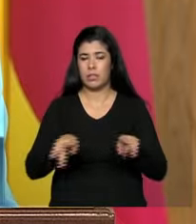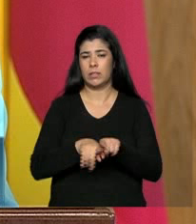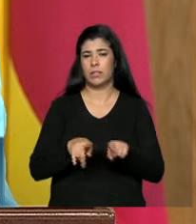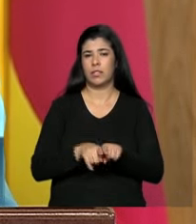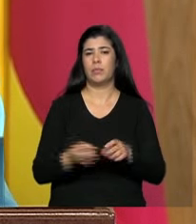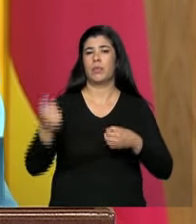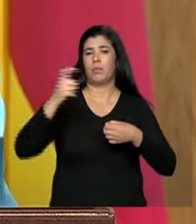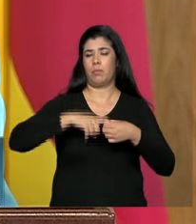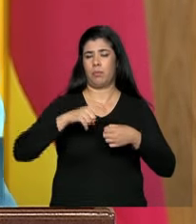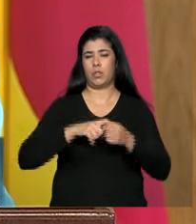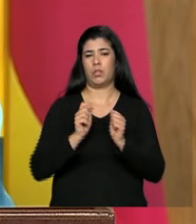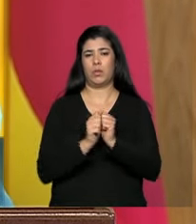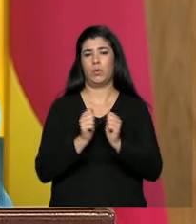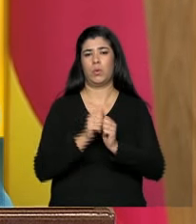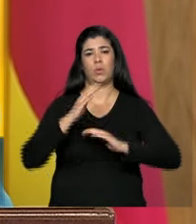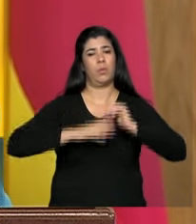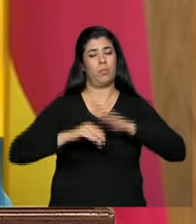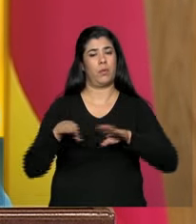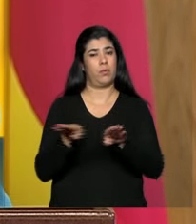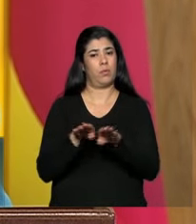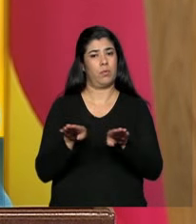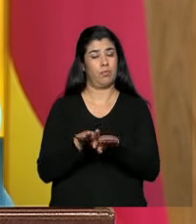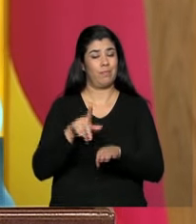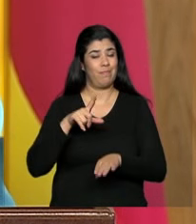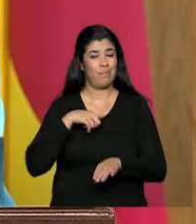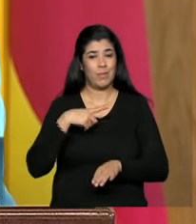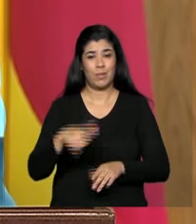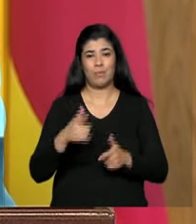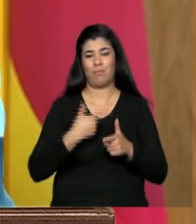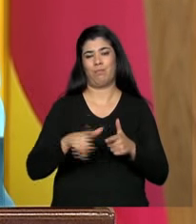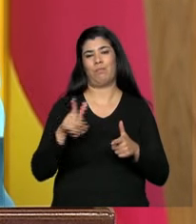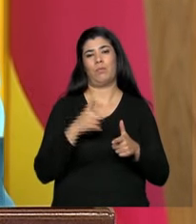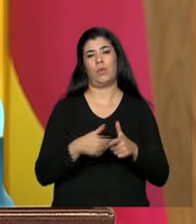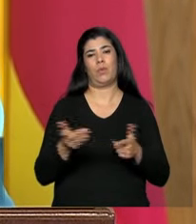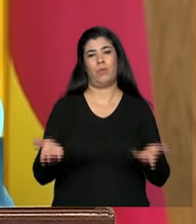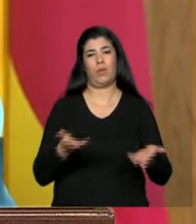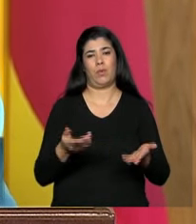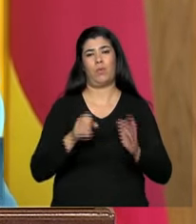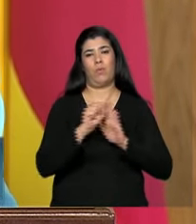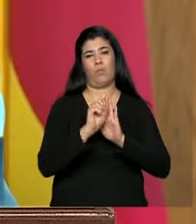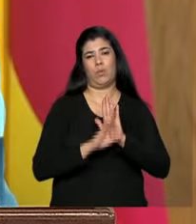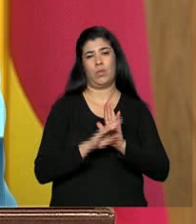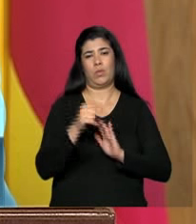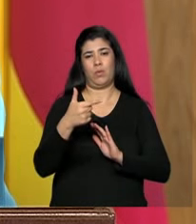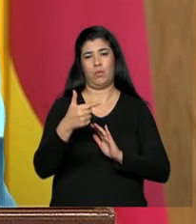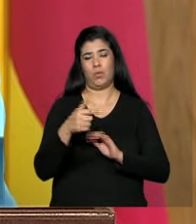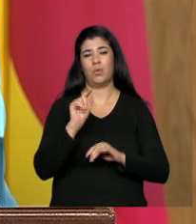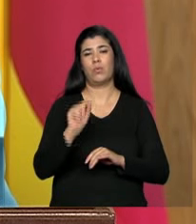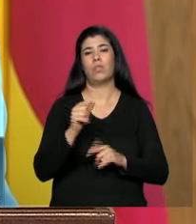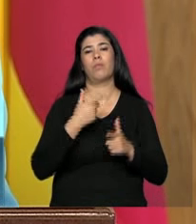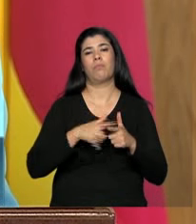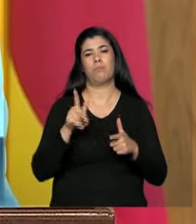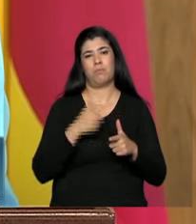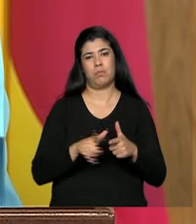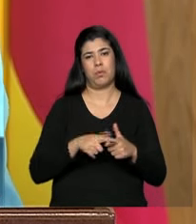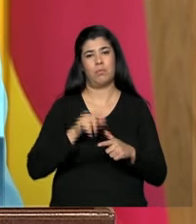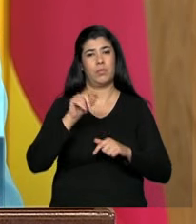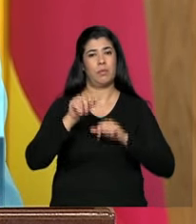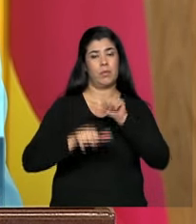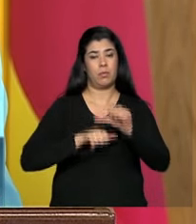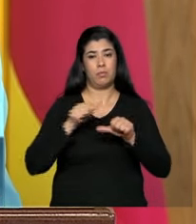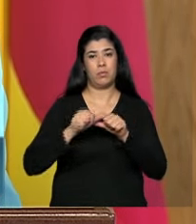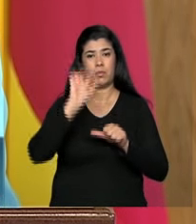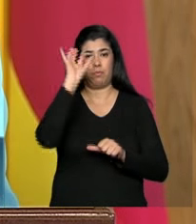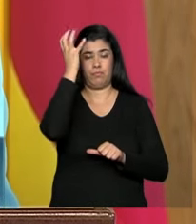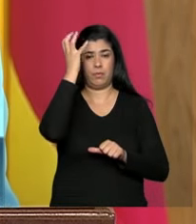ações comuns para enfrentar uma das grandes questões do século XXI, a mudança do clima.